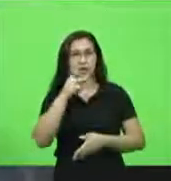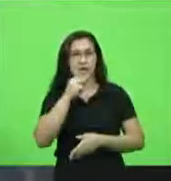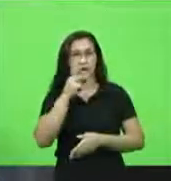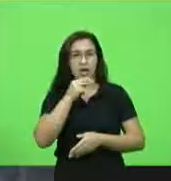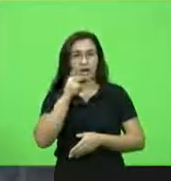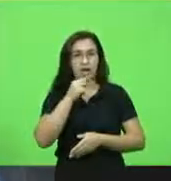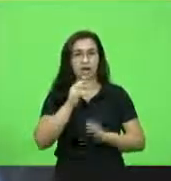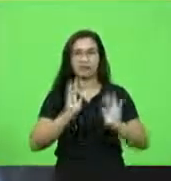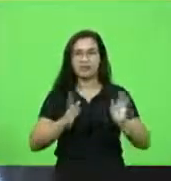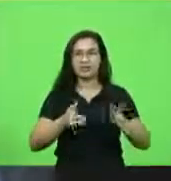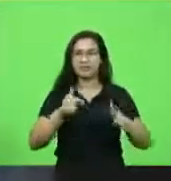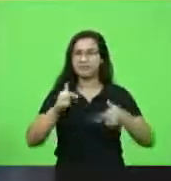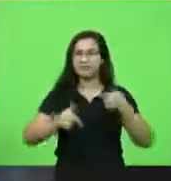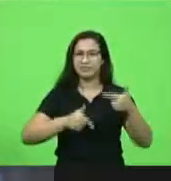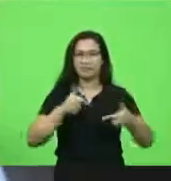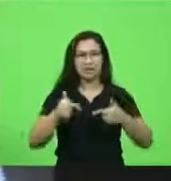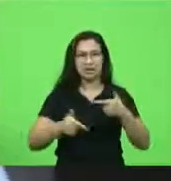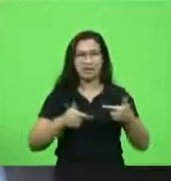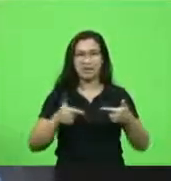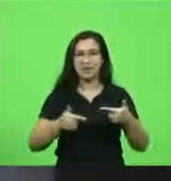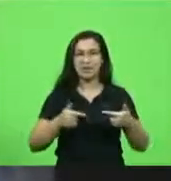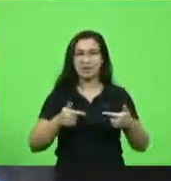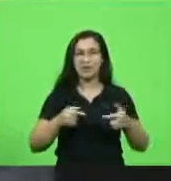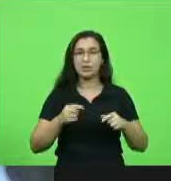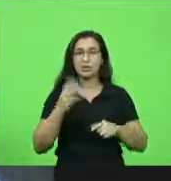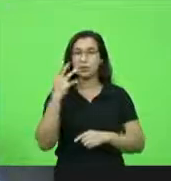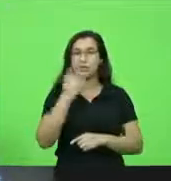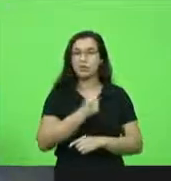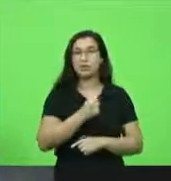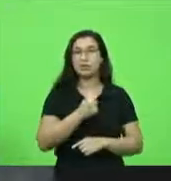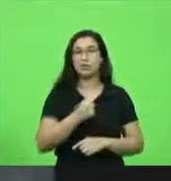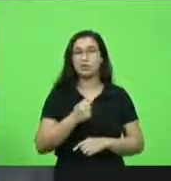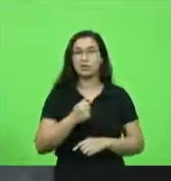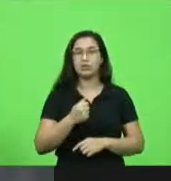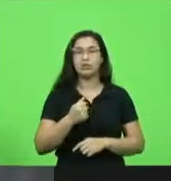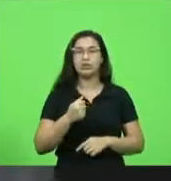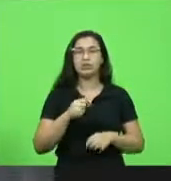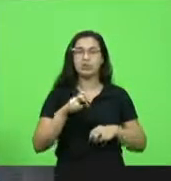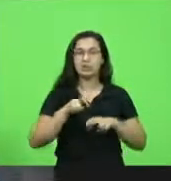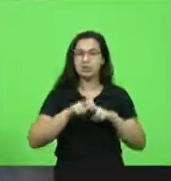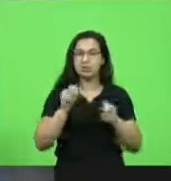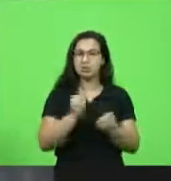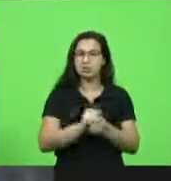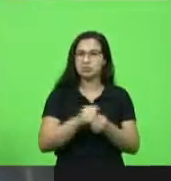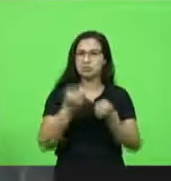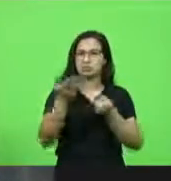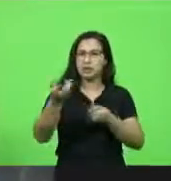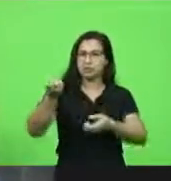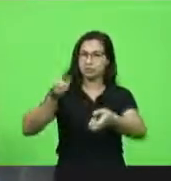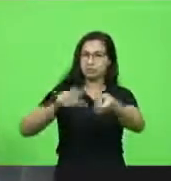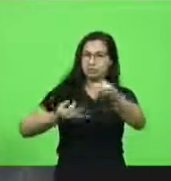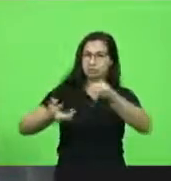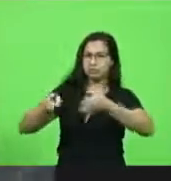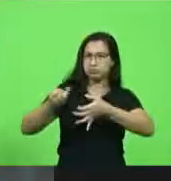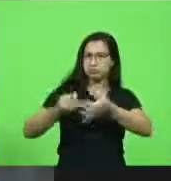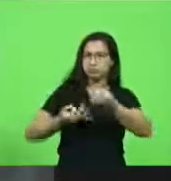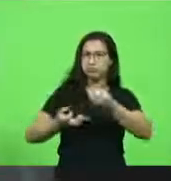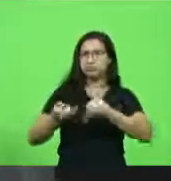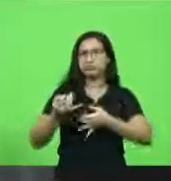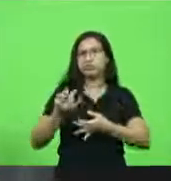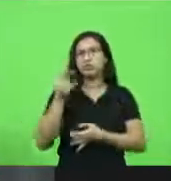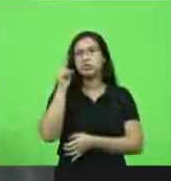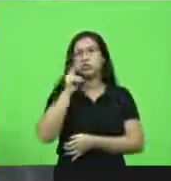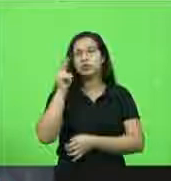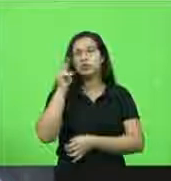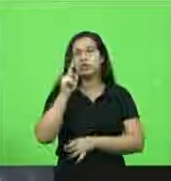que já faz um trabalho extraordinário. Um dia eu pude sentar ali alguns minutinhos com o deputado Kennedy e ele dizia um fato que me chamou